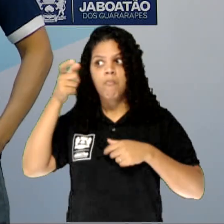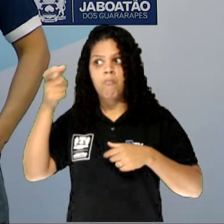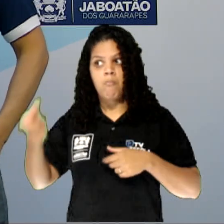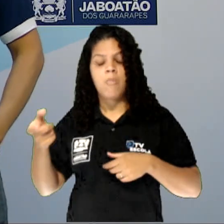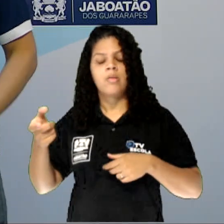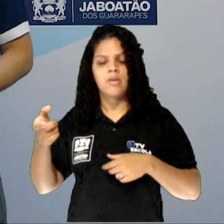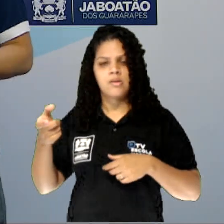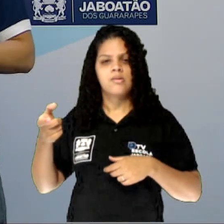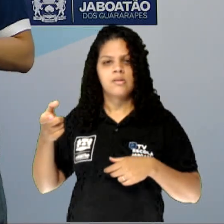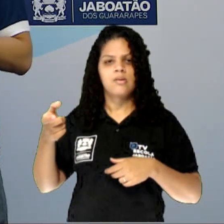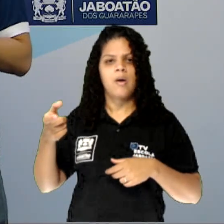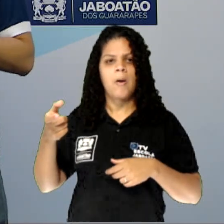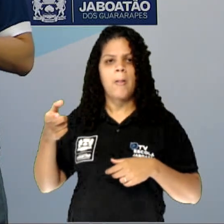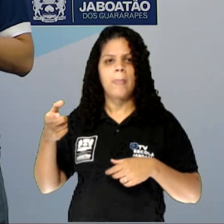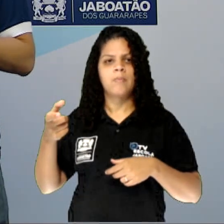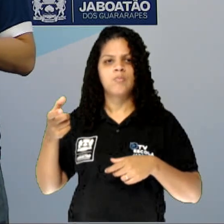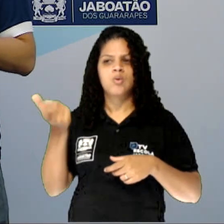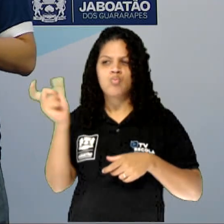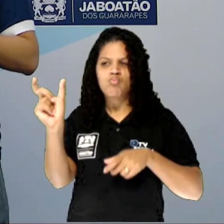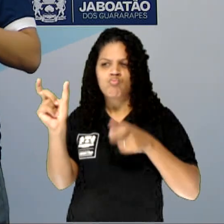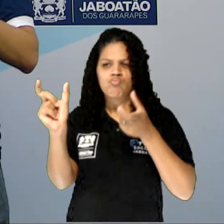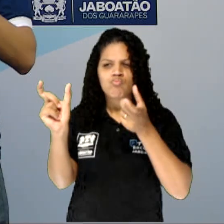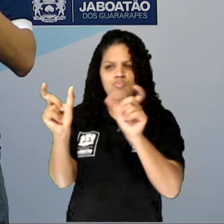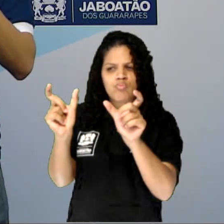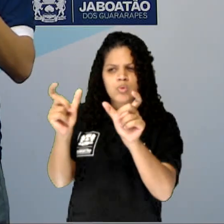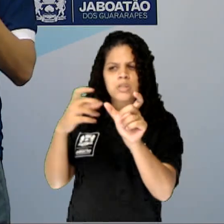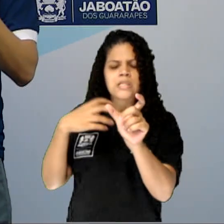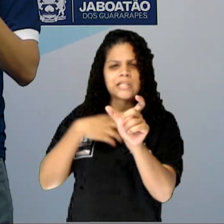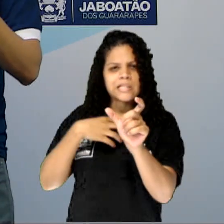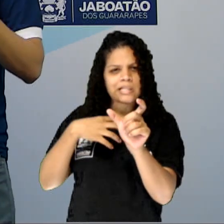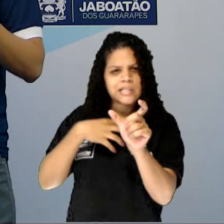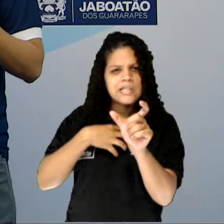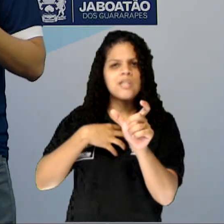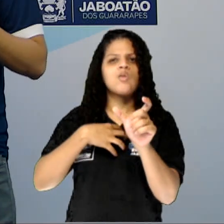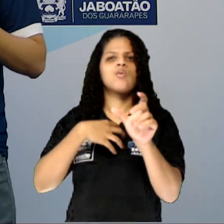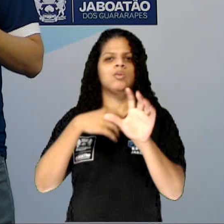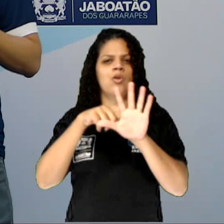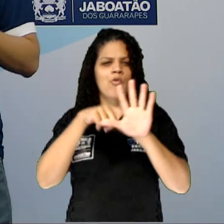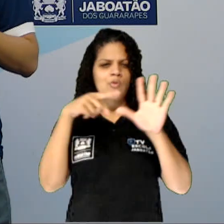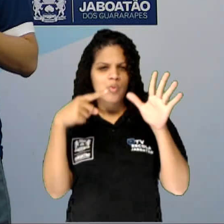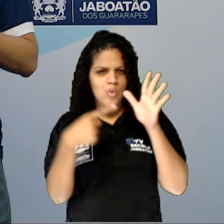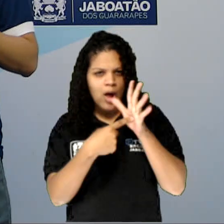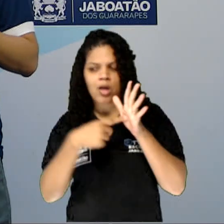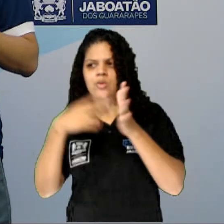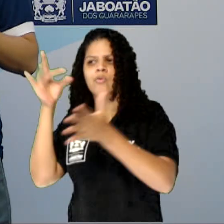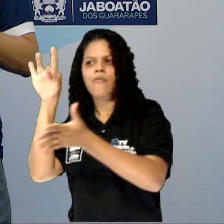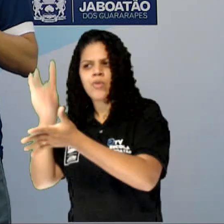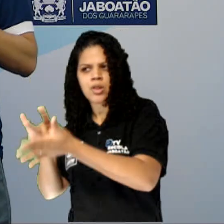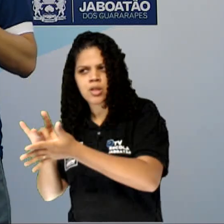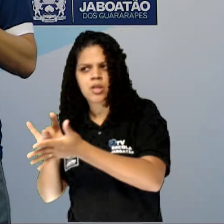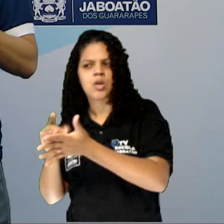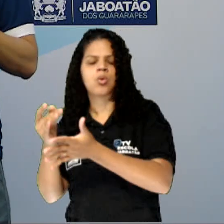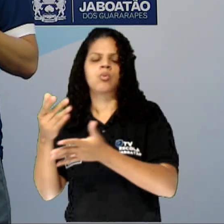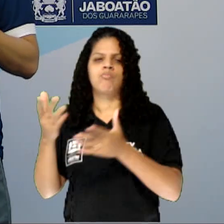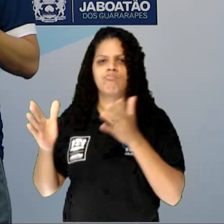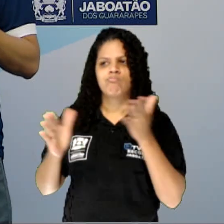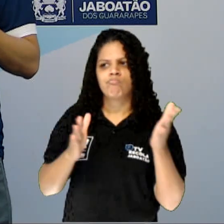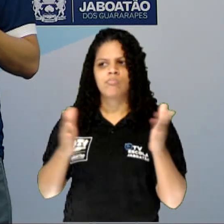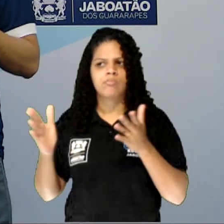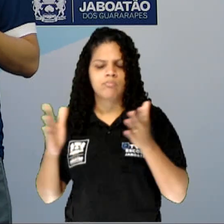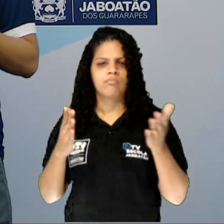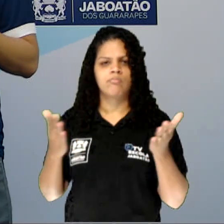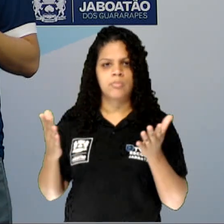que os sentidos são figurados em alguns momentos e reais em outros, ou seja,